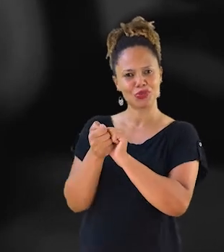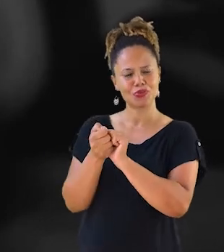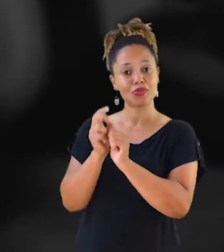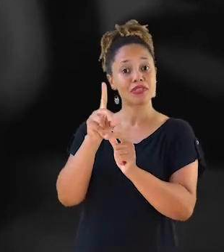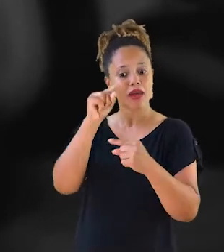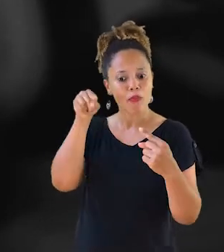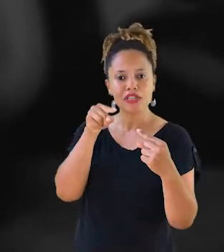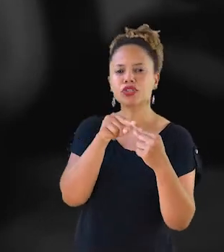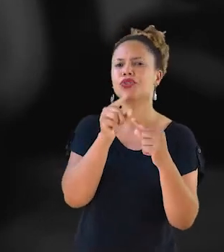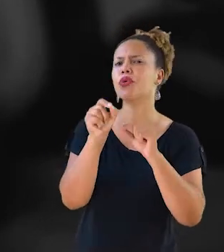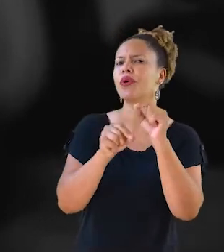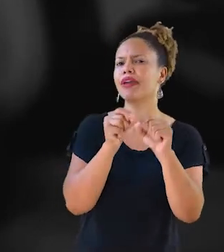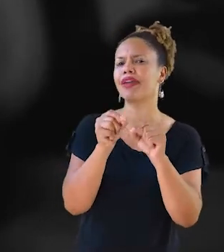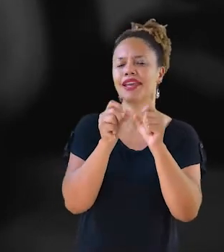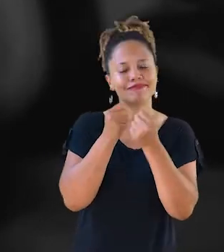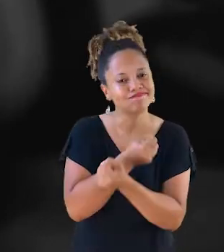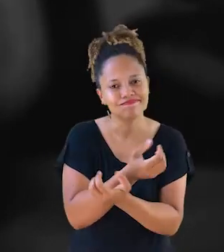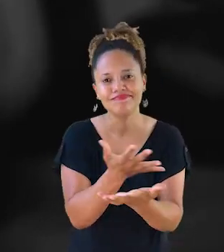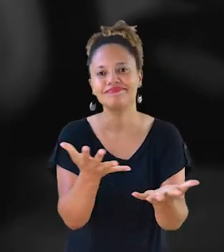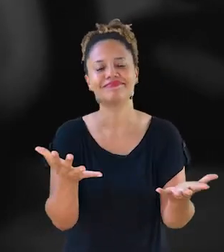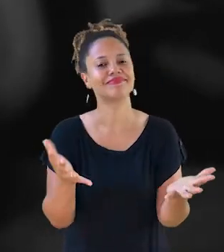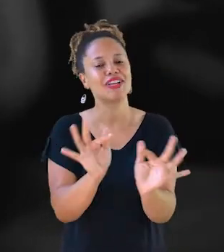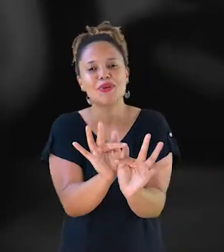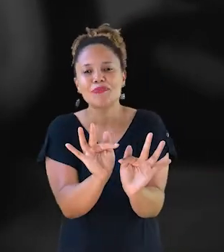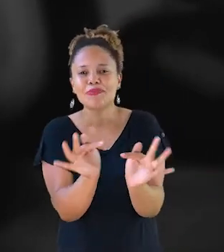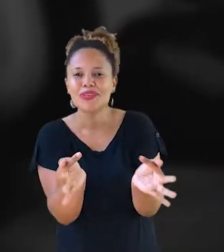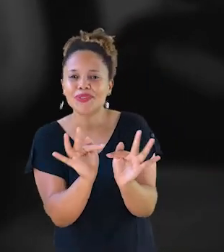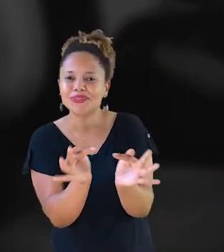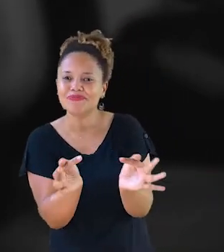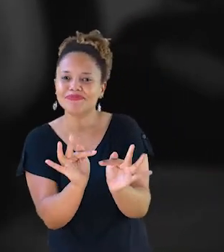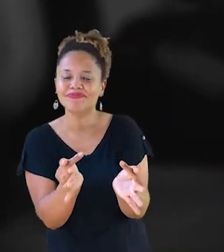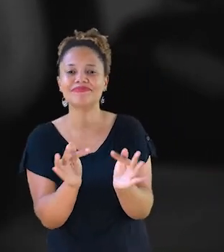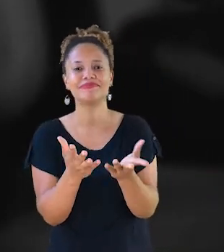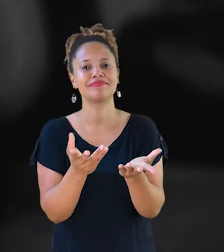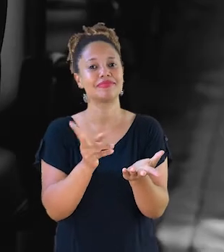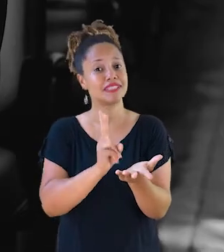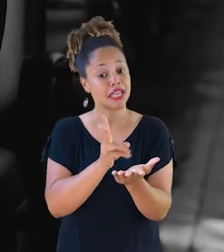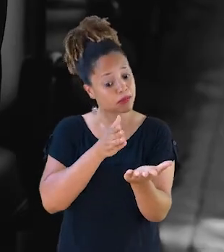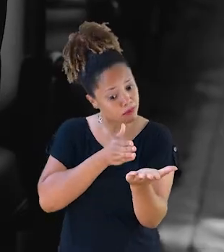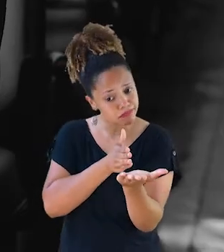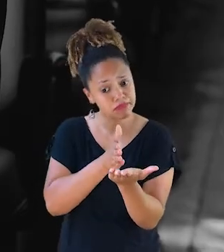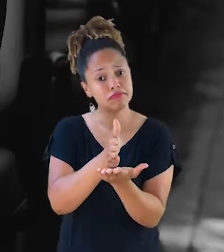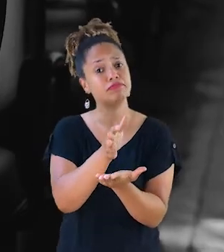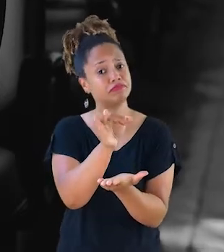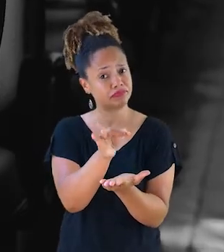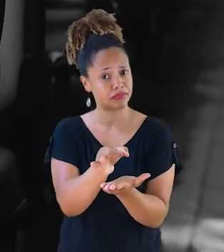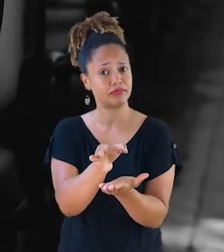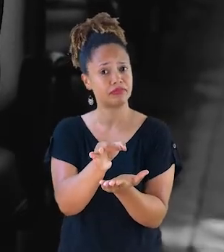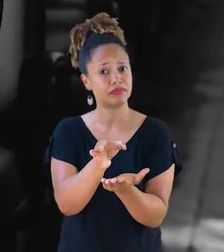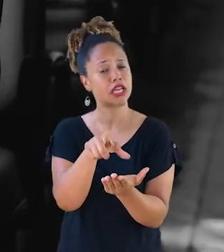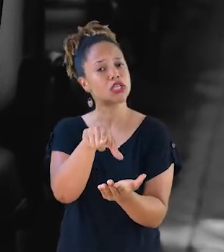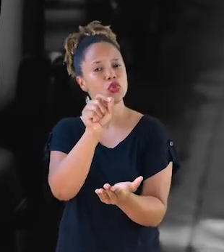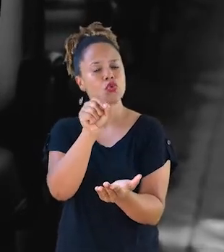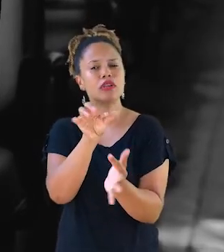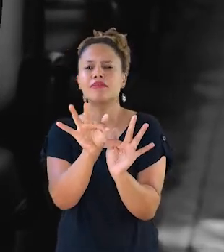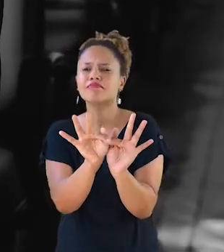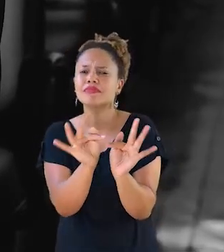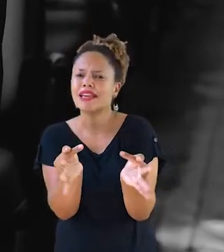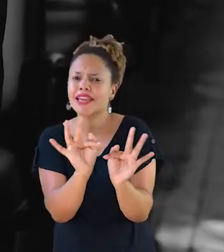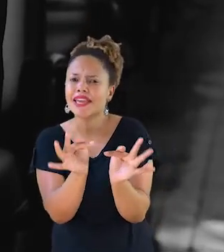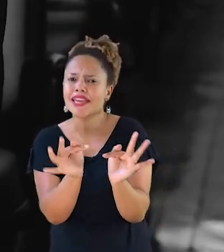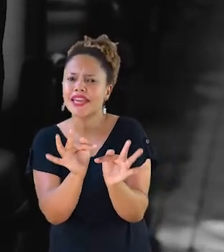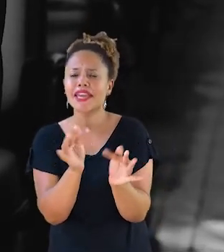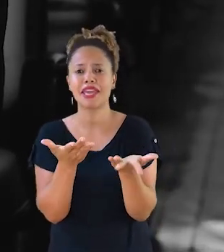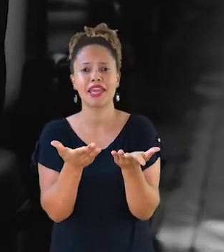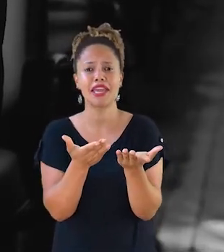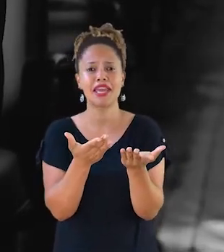objetivo, né, de buscar a simplicidade. Acho que estou muito nessa rota agora, de optar pelo que é mais simples, né, pelo